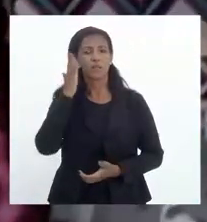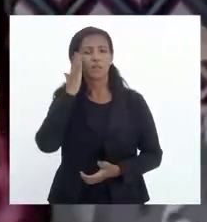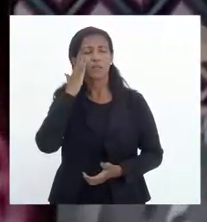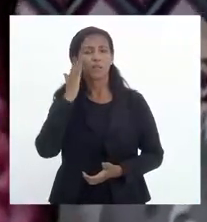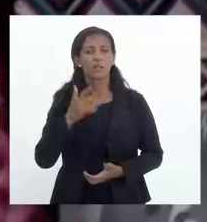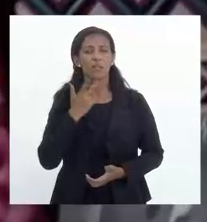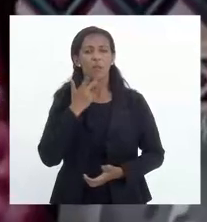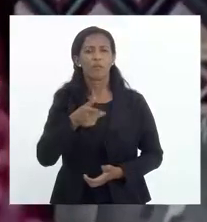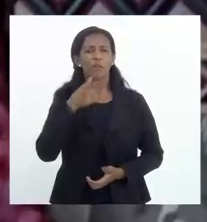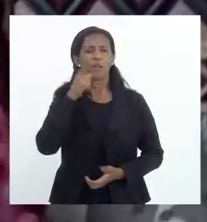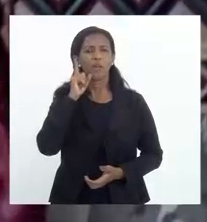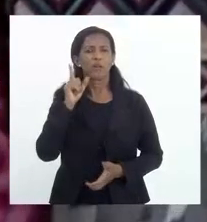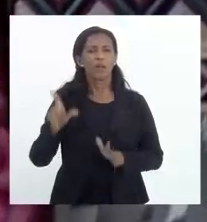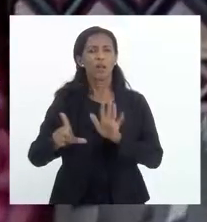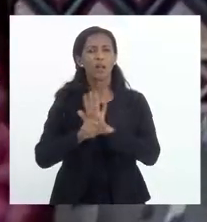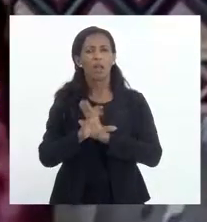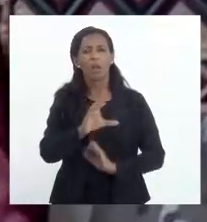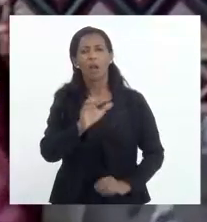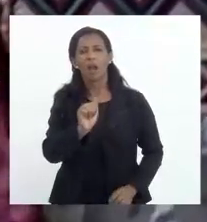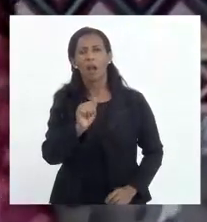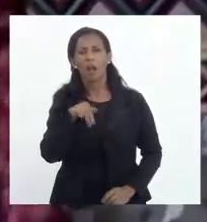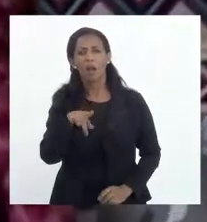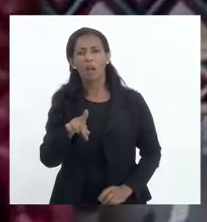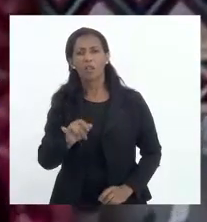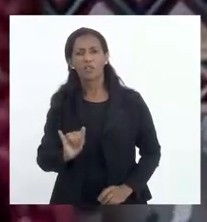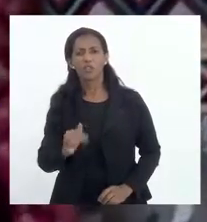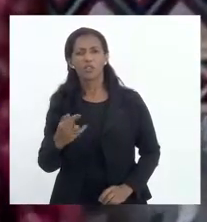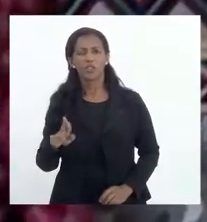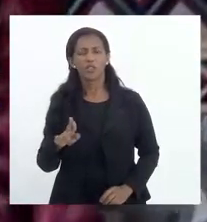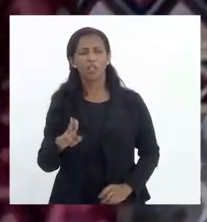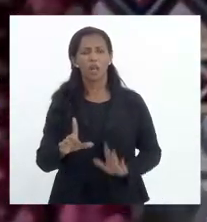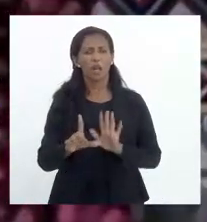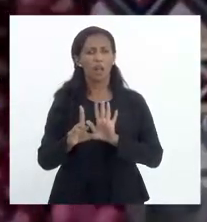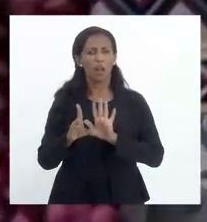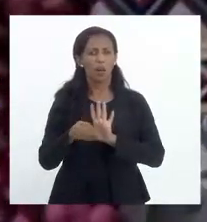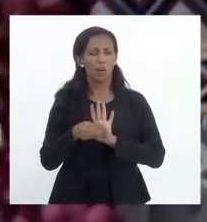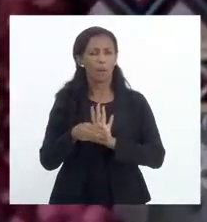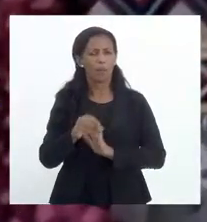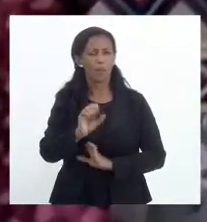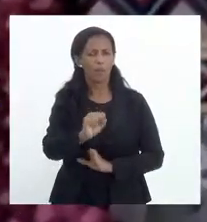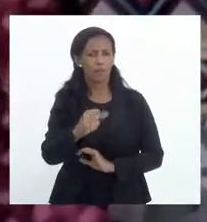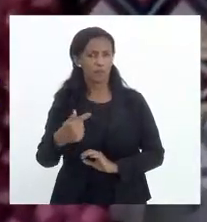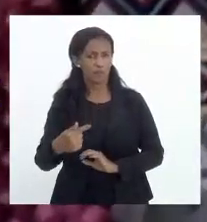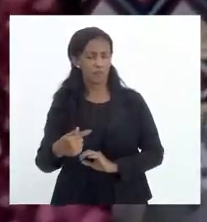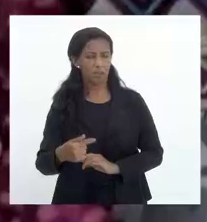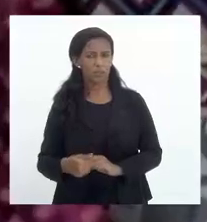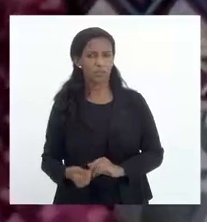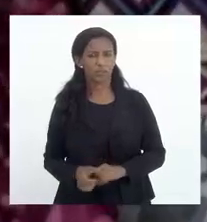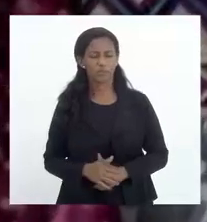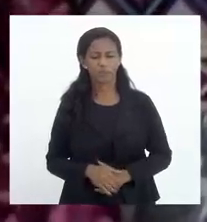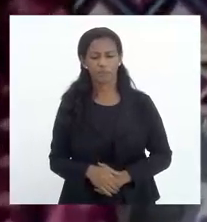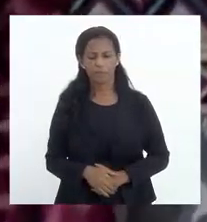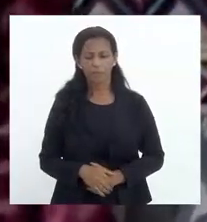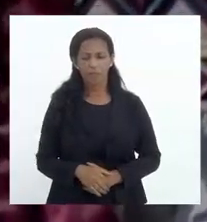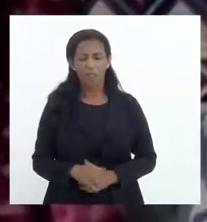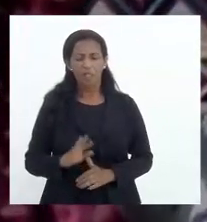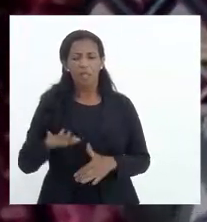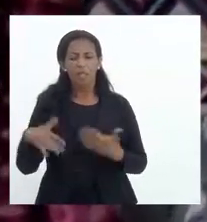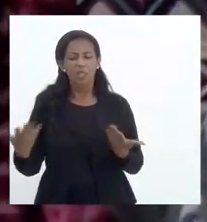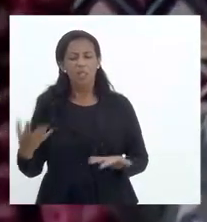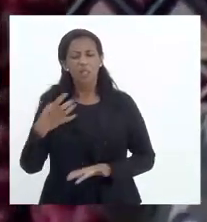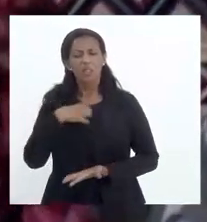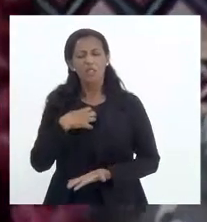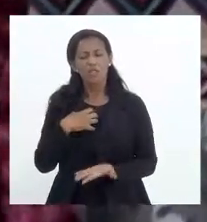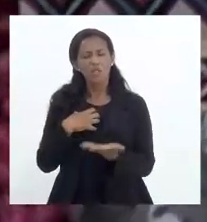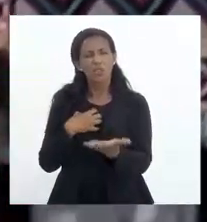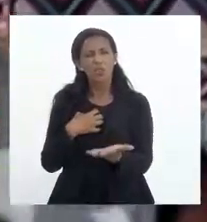eu falei ontem, sobre a Lei Candir, a Lei Complementar 87, e quais são as tratativas nesse sentido,